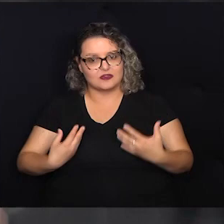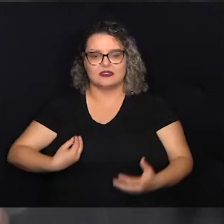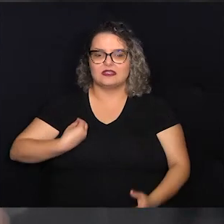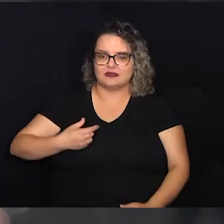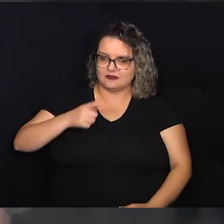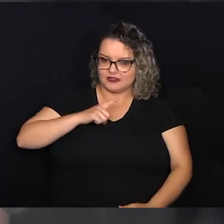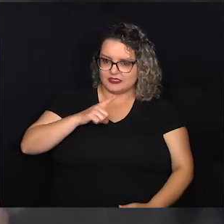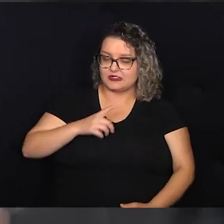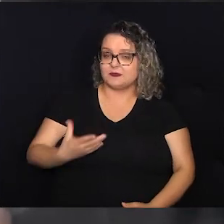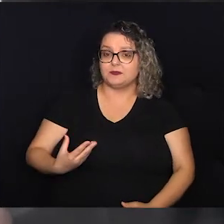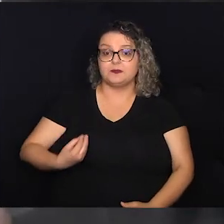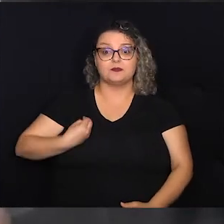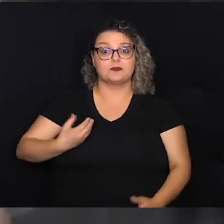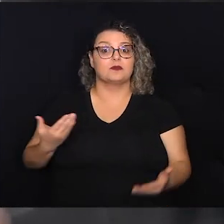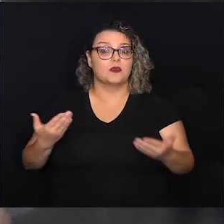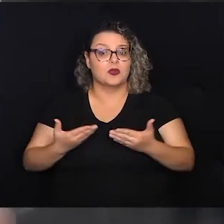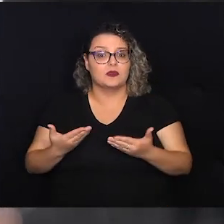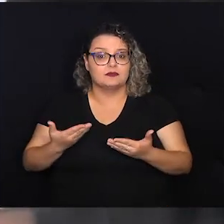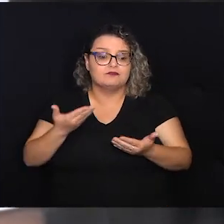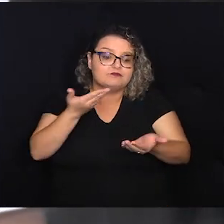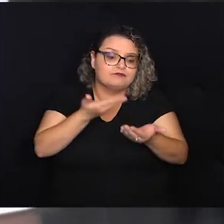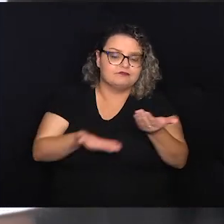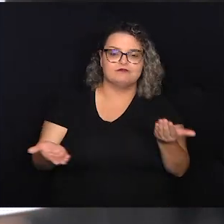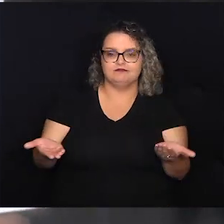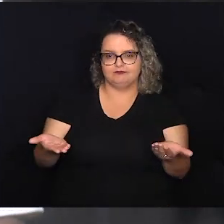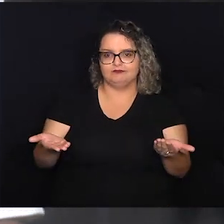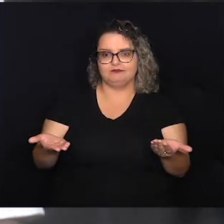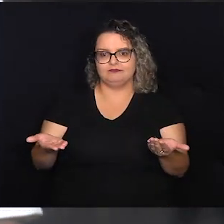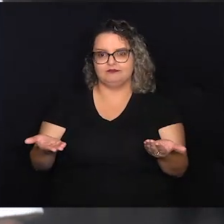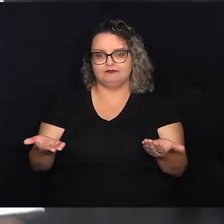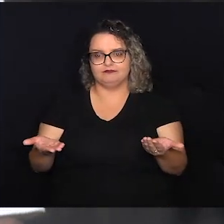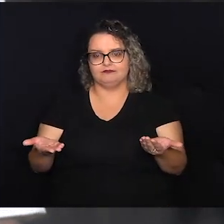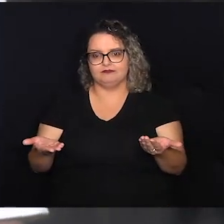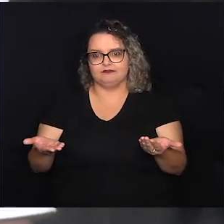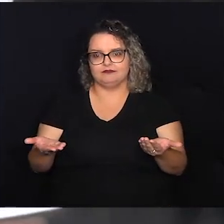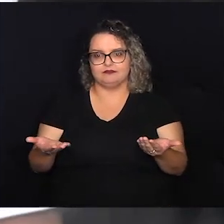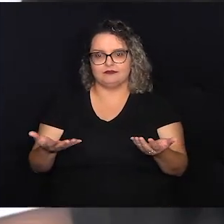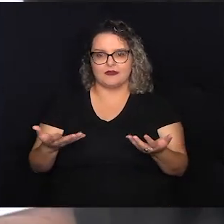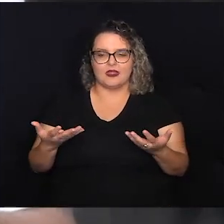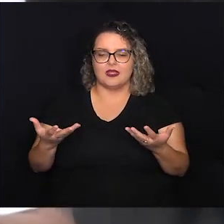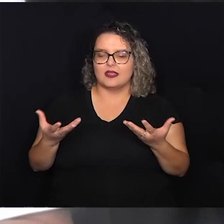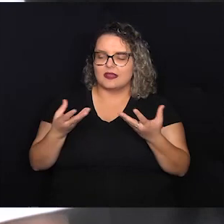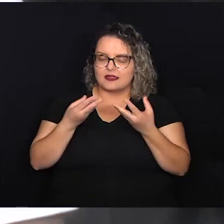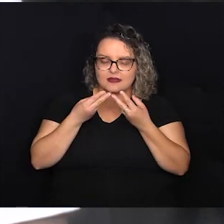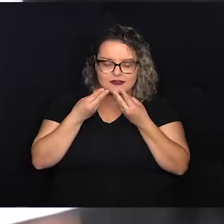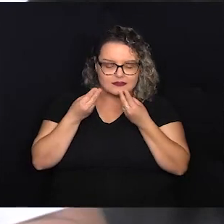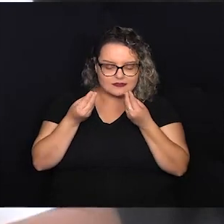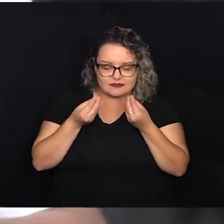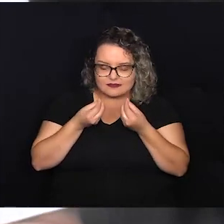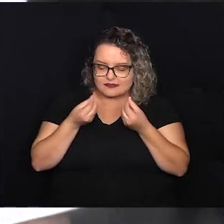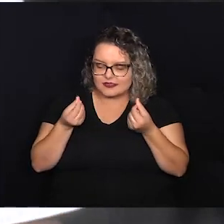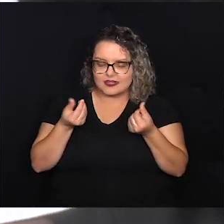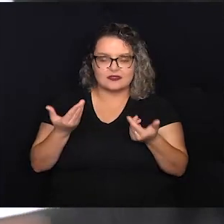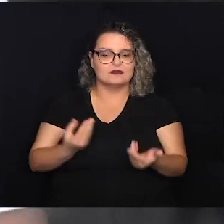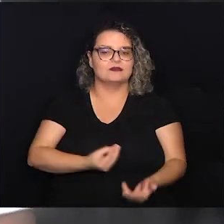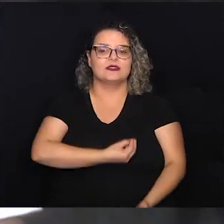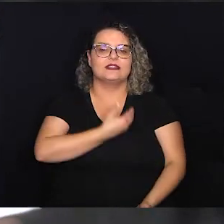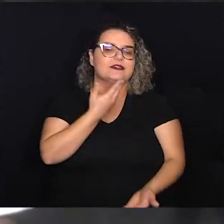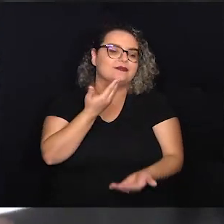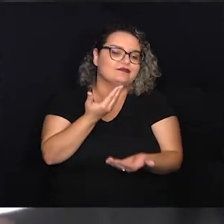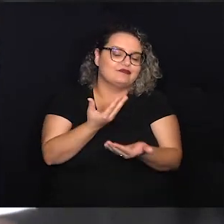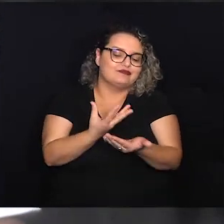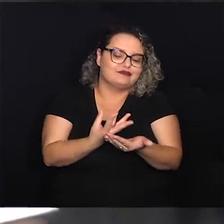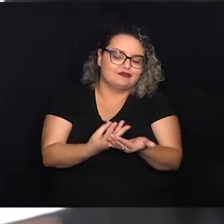vida tem, que a gente vive uma vida hoje, que a gente acaba se perdendo, né? E o doce da vida está